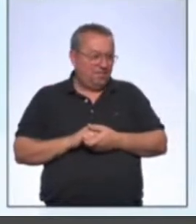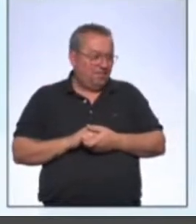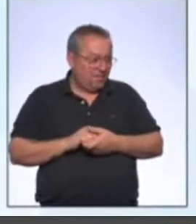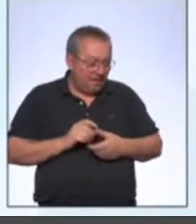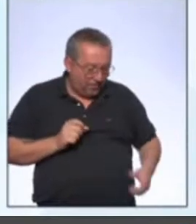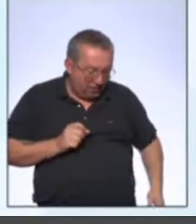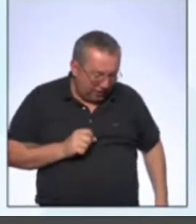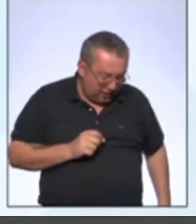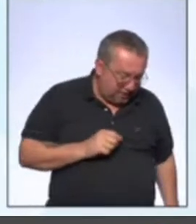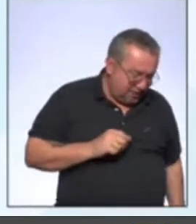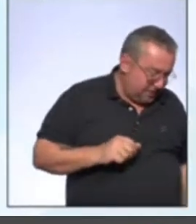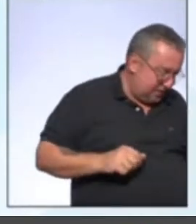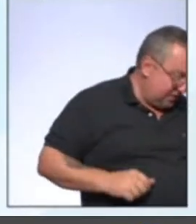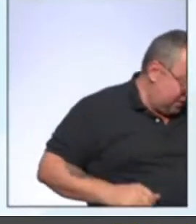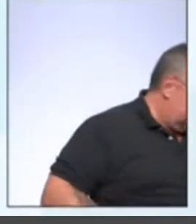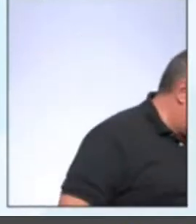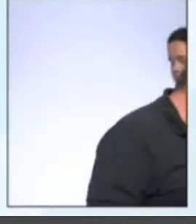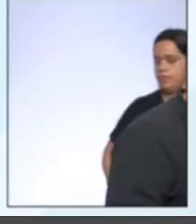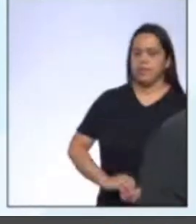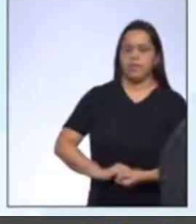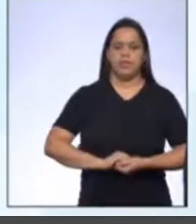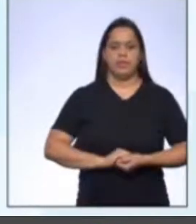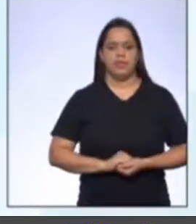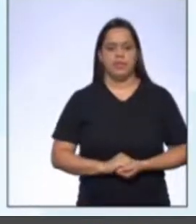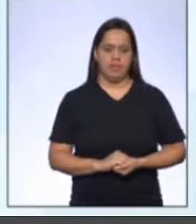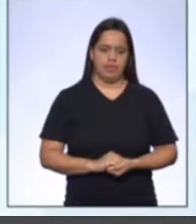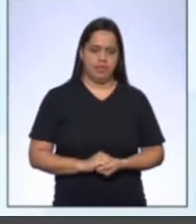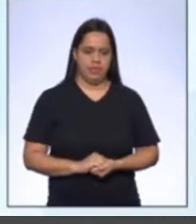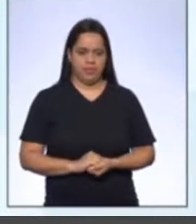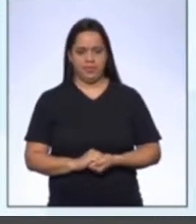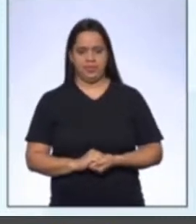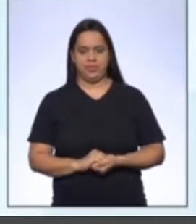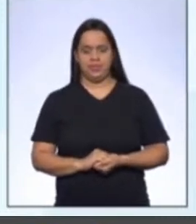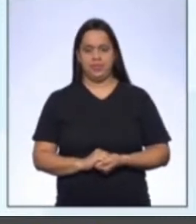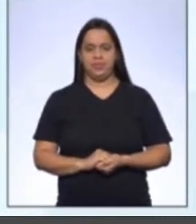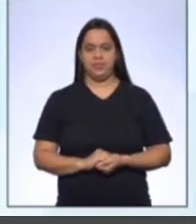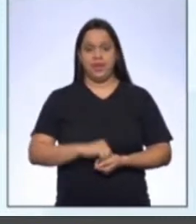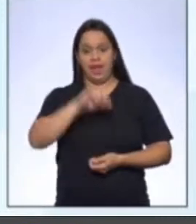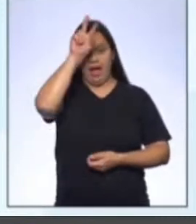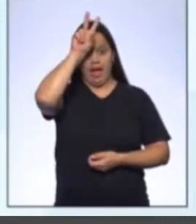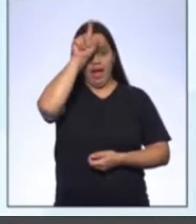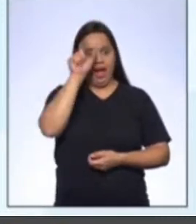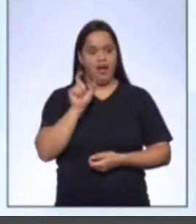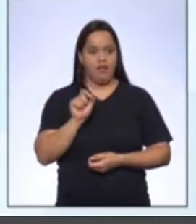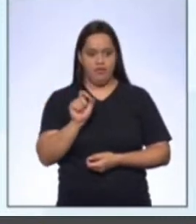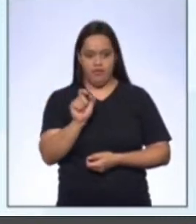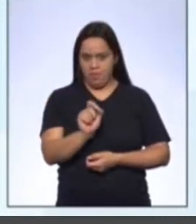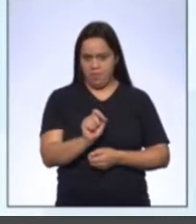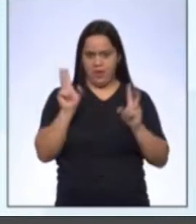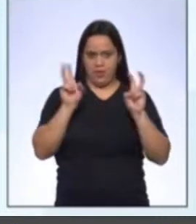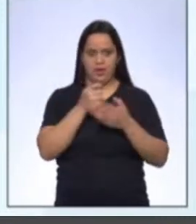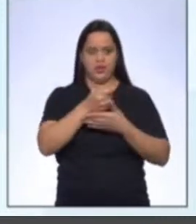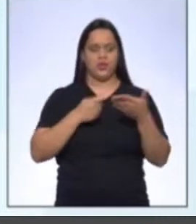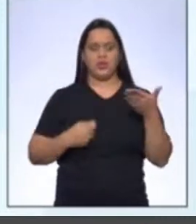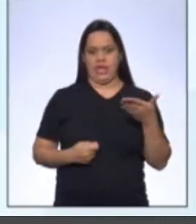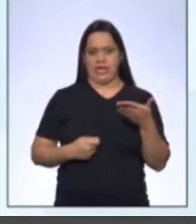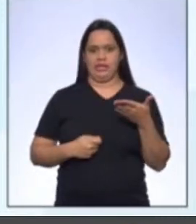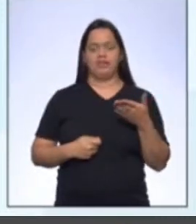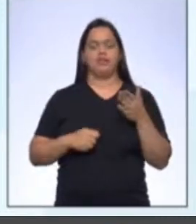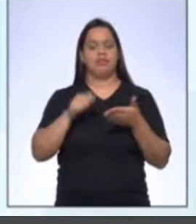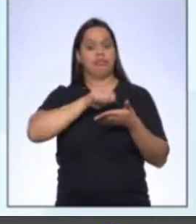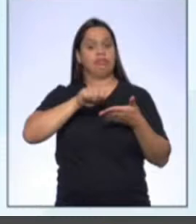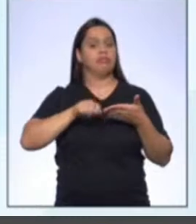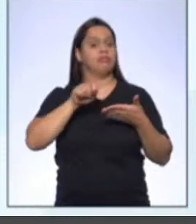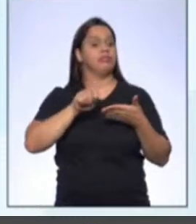novo. As Formigas, da Lígia Fagundes Telles. Com certeza você já leu esse texto em algum momento,